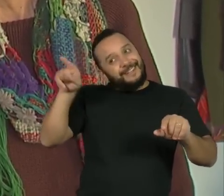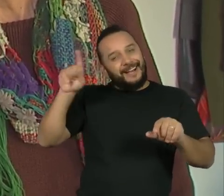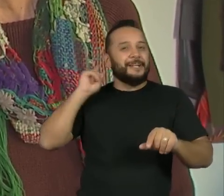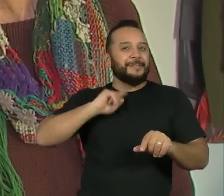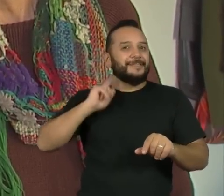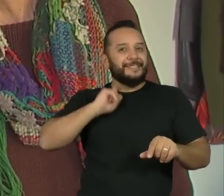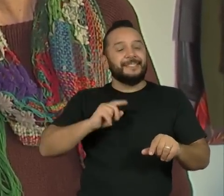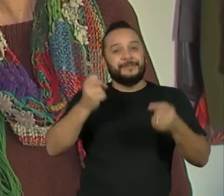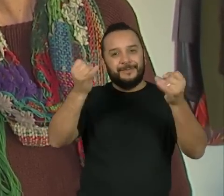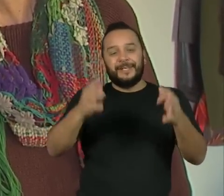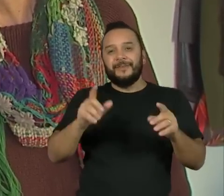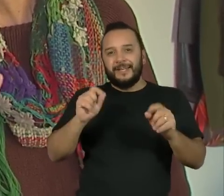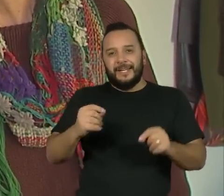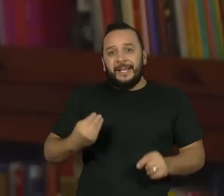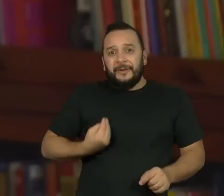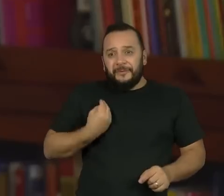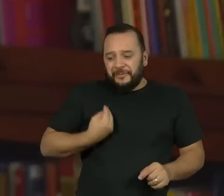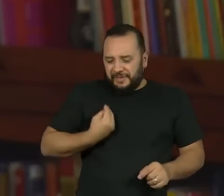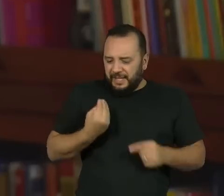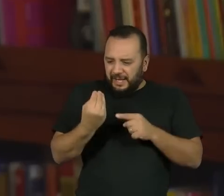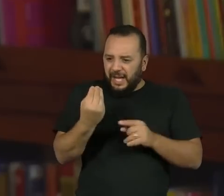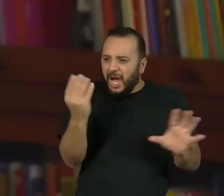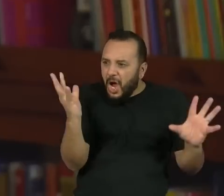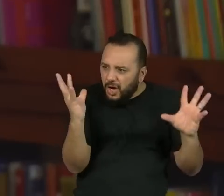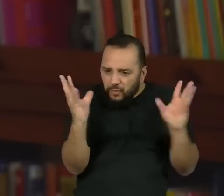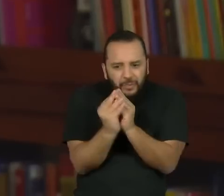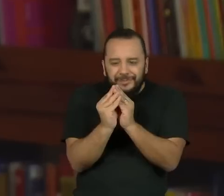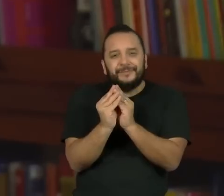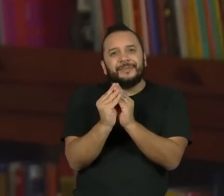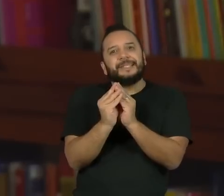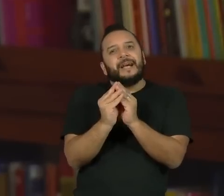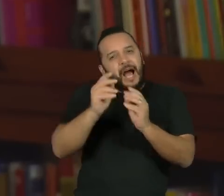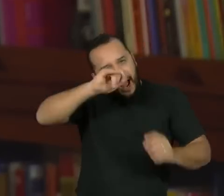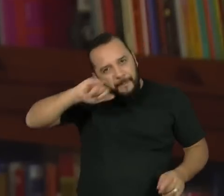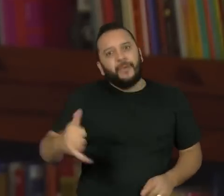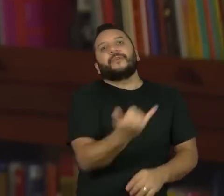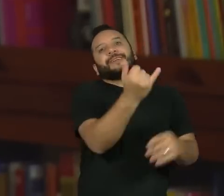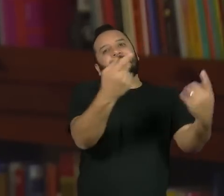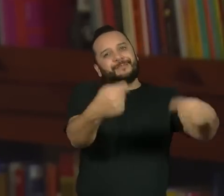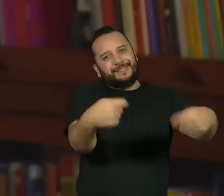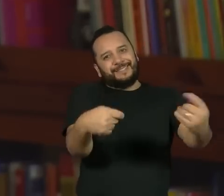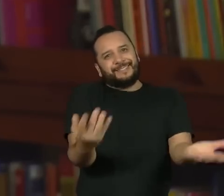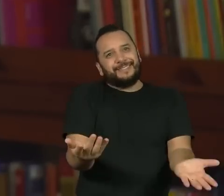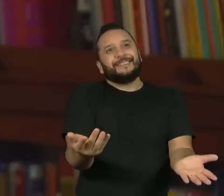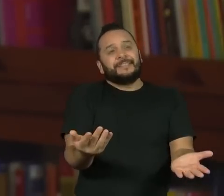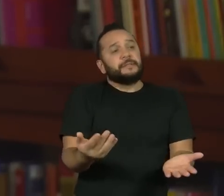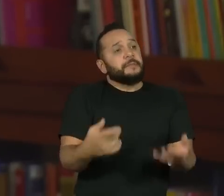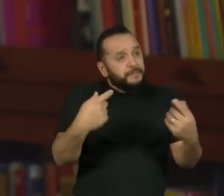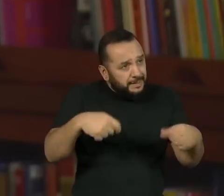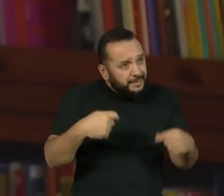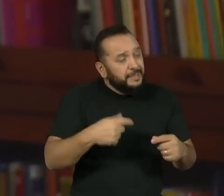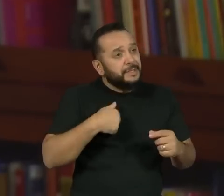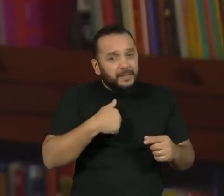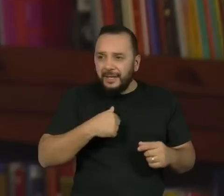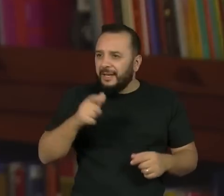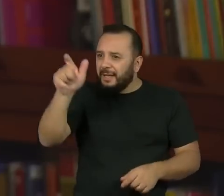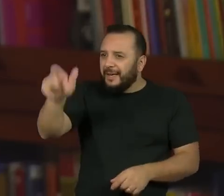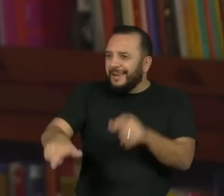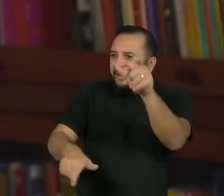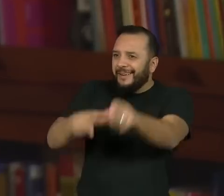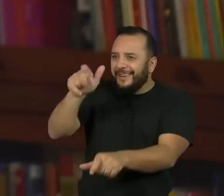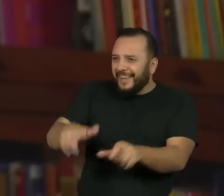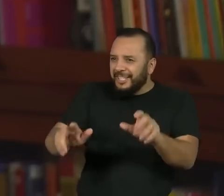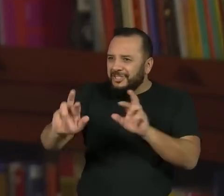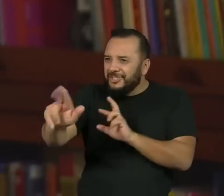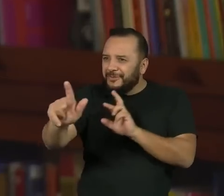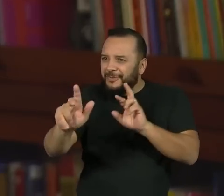que seja larga. O importante é a disponibilidade para o convívio com os diferentes. No caso